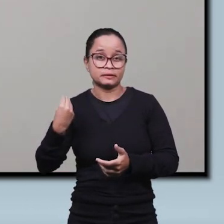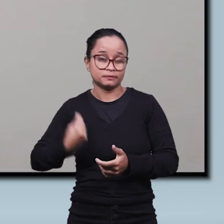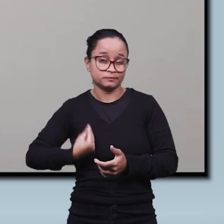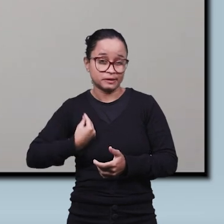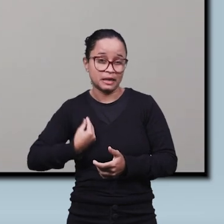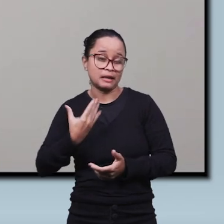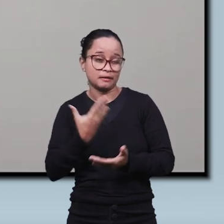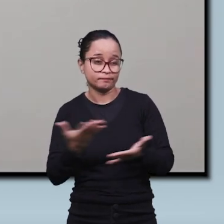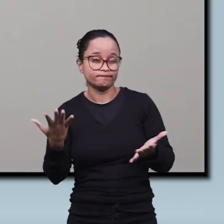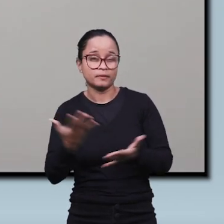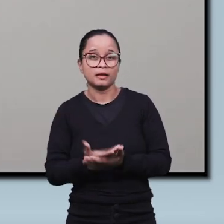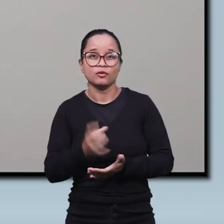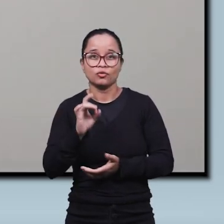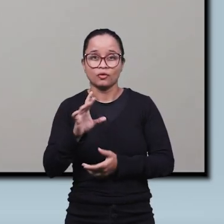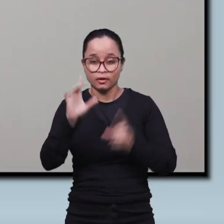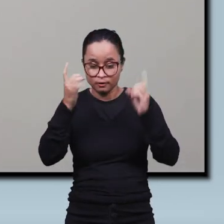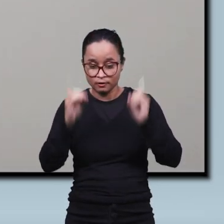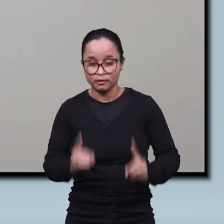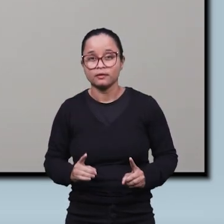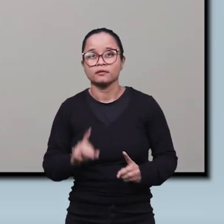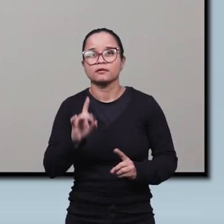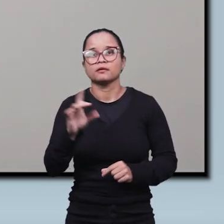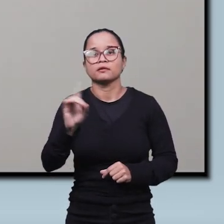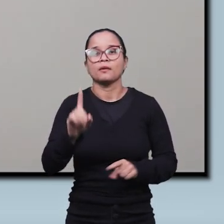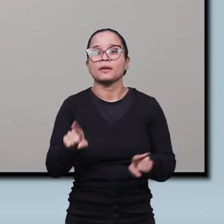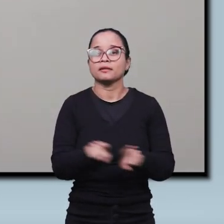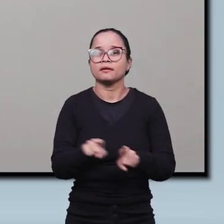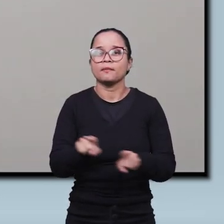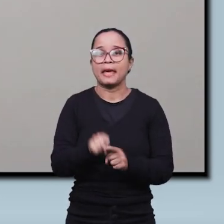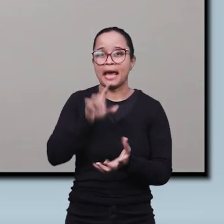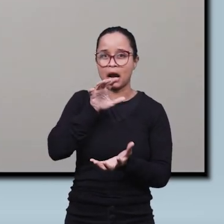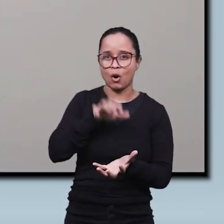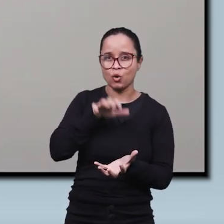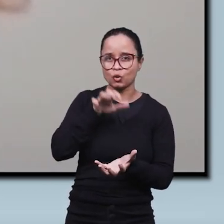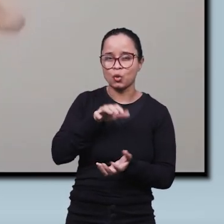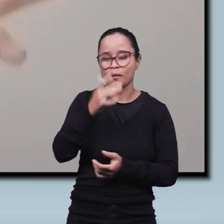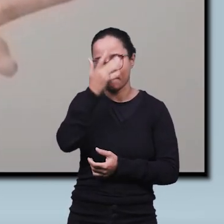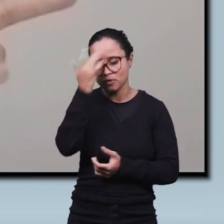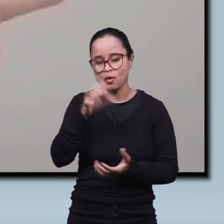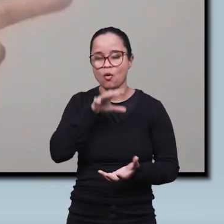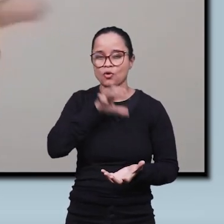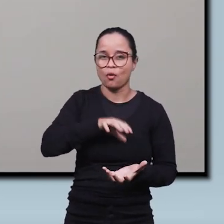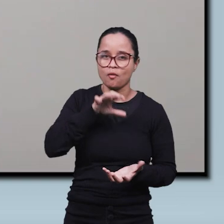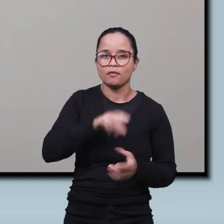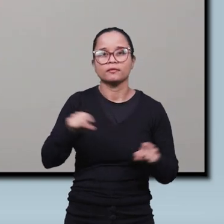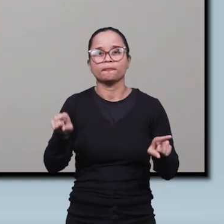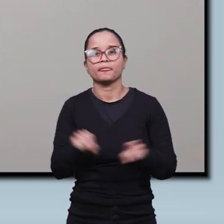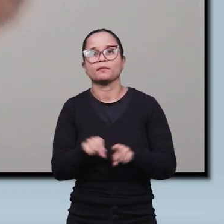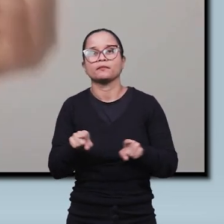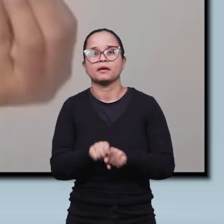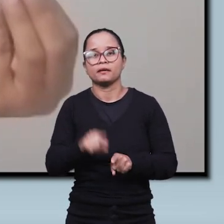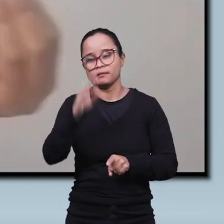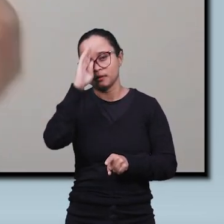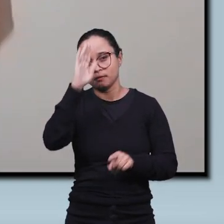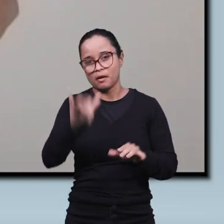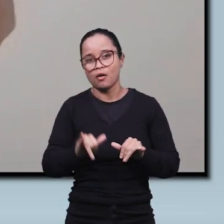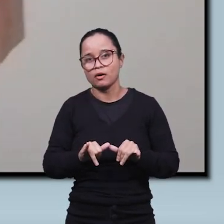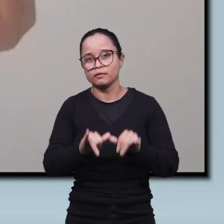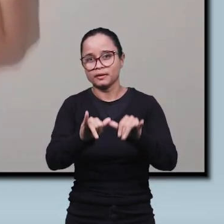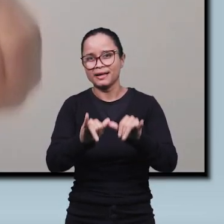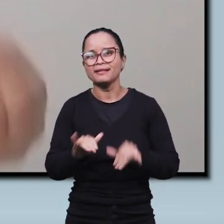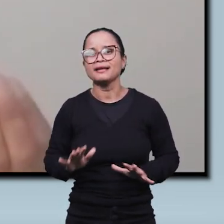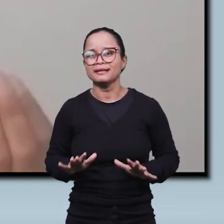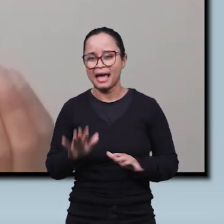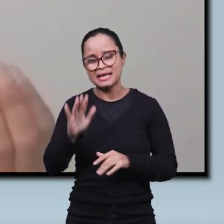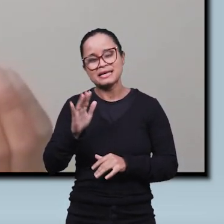não só ao deficiente, mas agora a gente tem visto muito ao idoso, principalmente em mercados, né? E isso demorou um